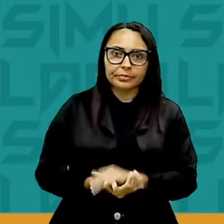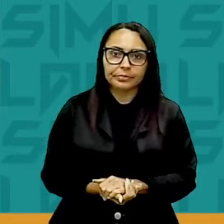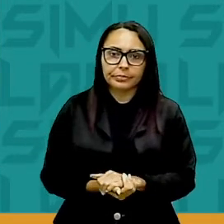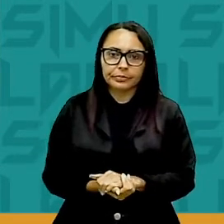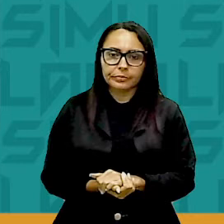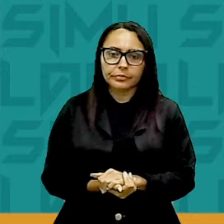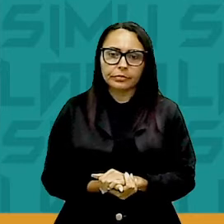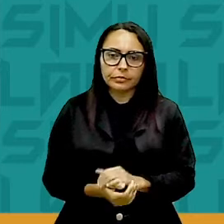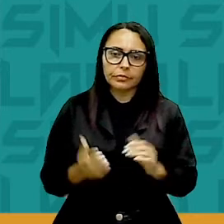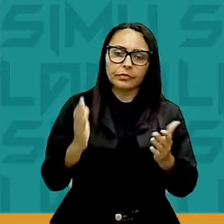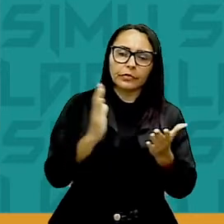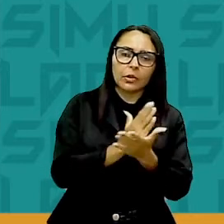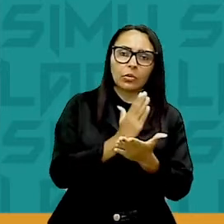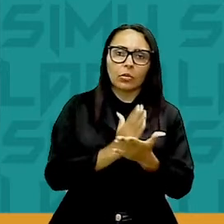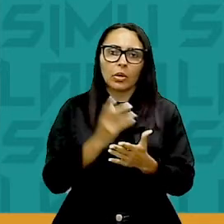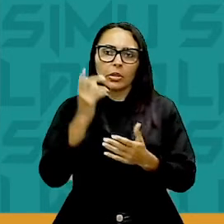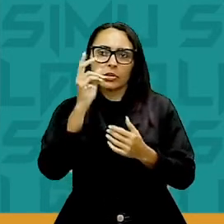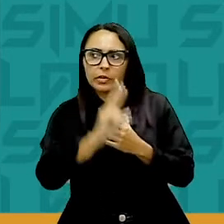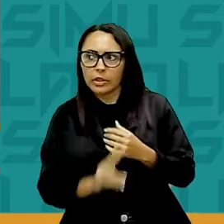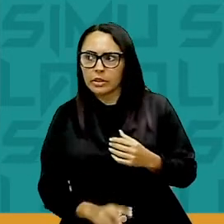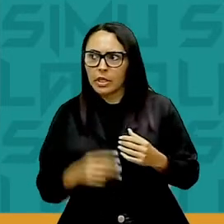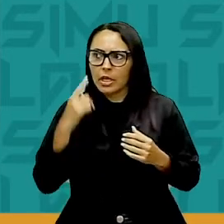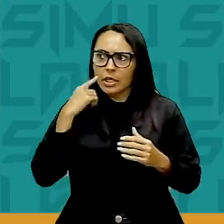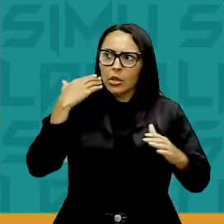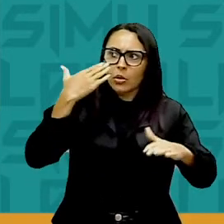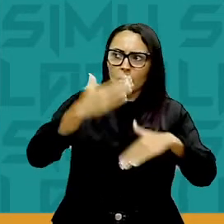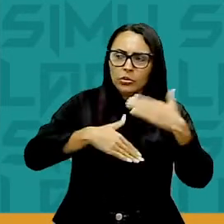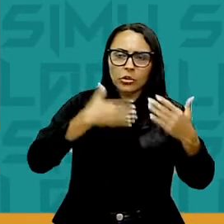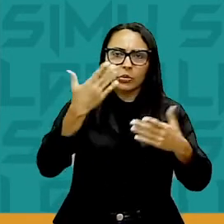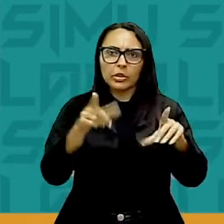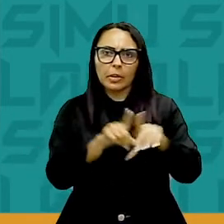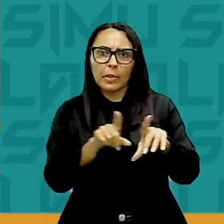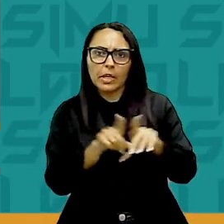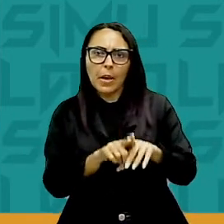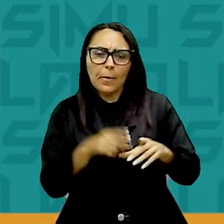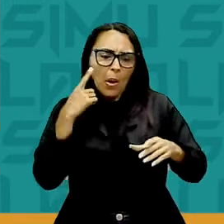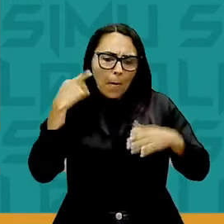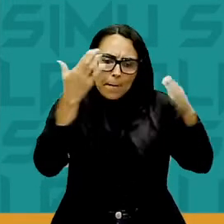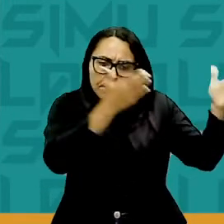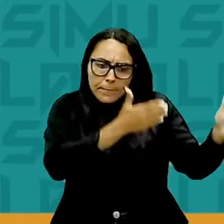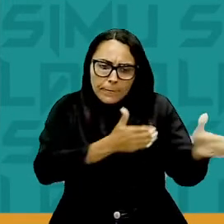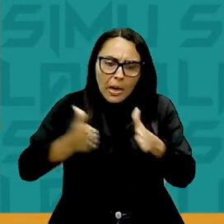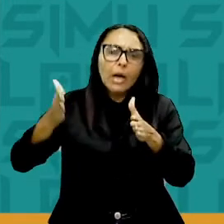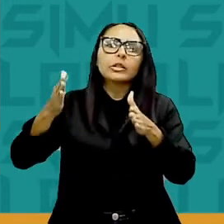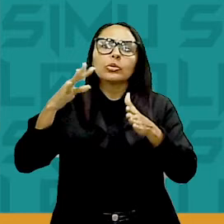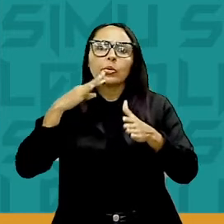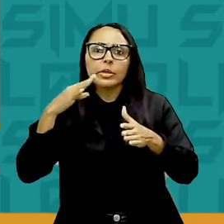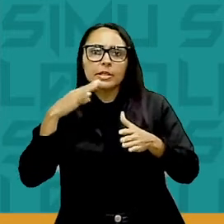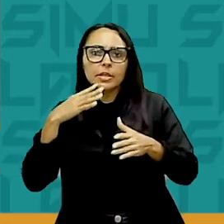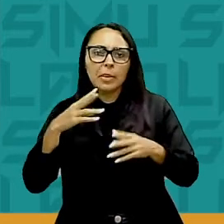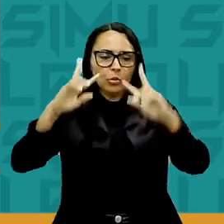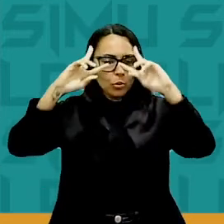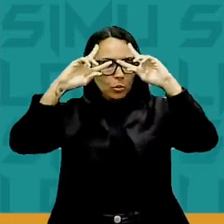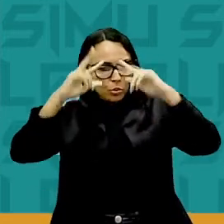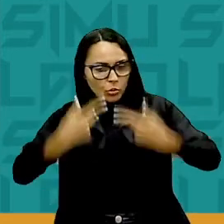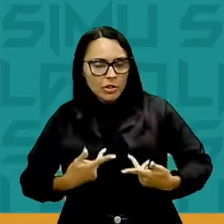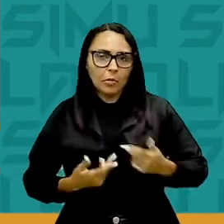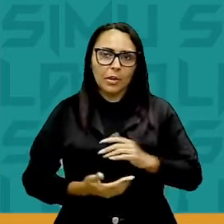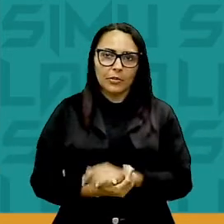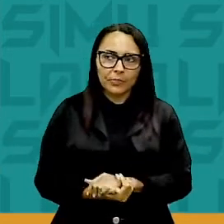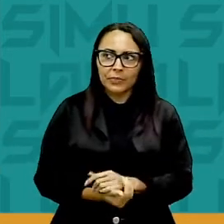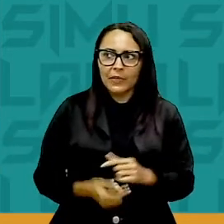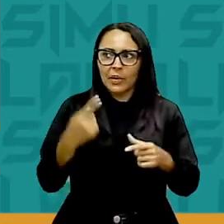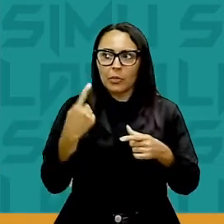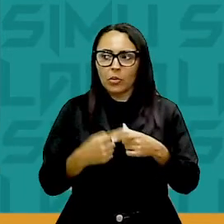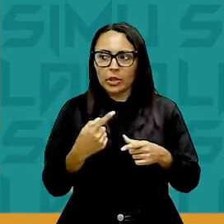Ele muitas vezes constitui a maior parte do conhecimento de um ser humano, porque